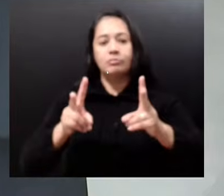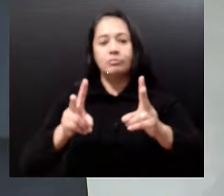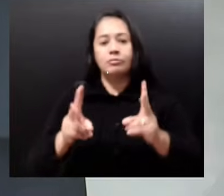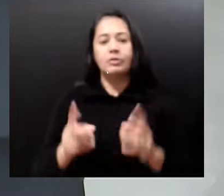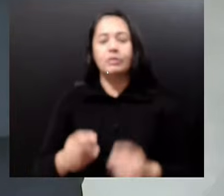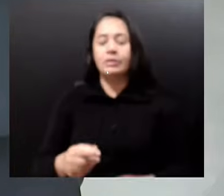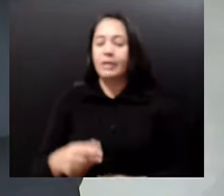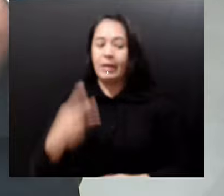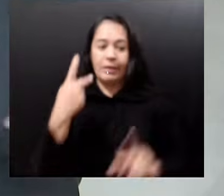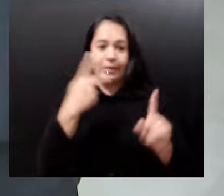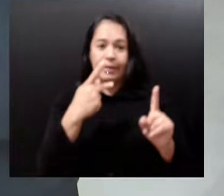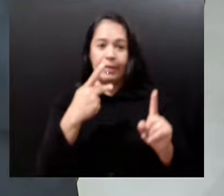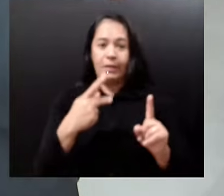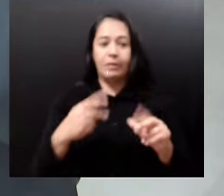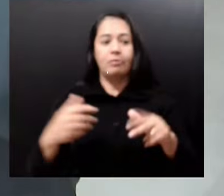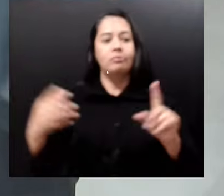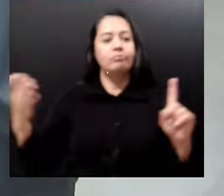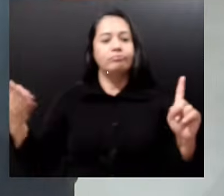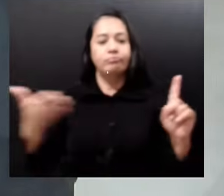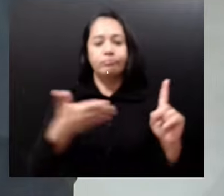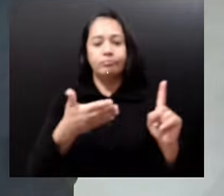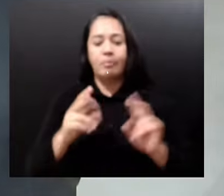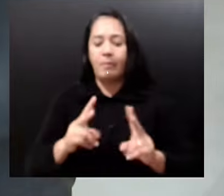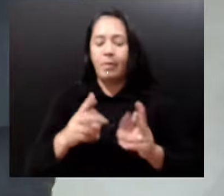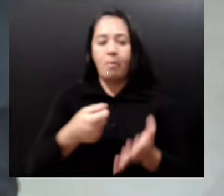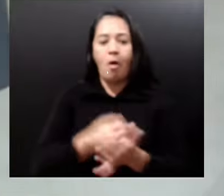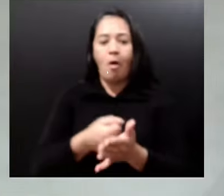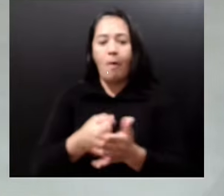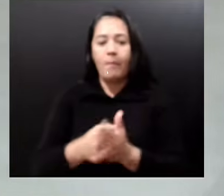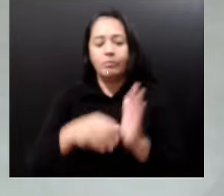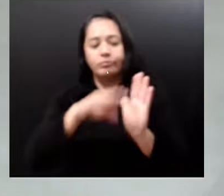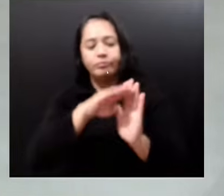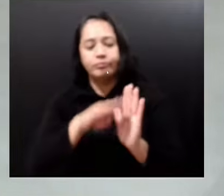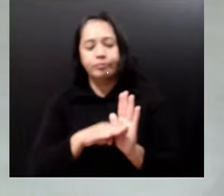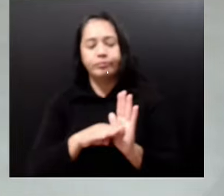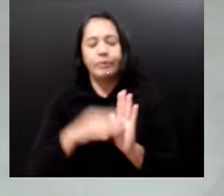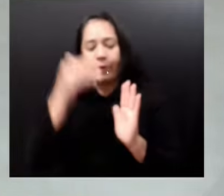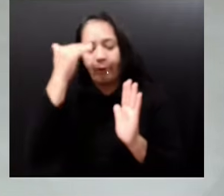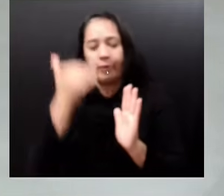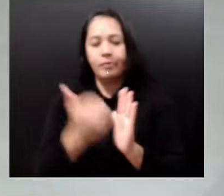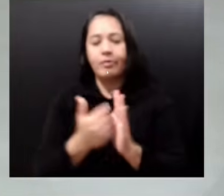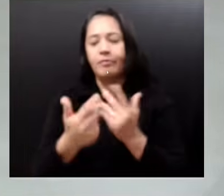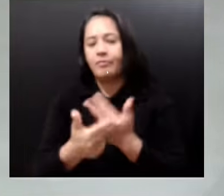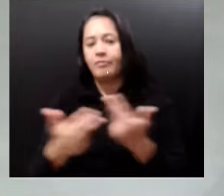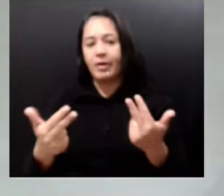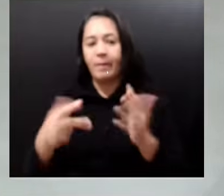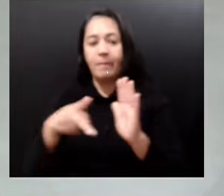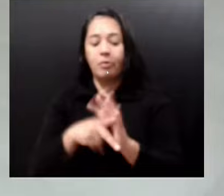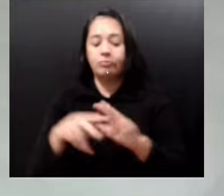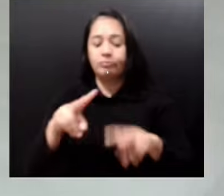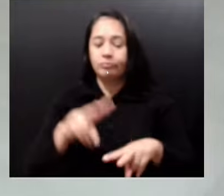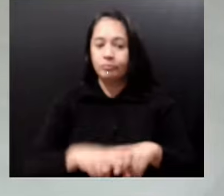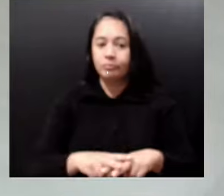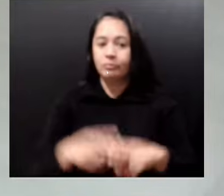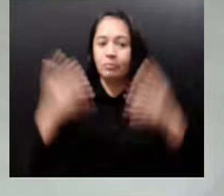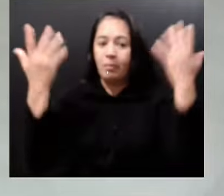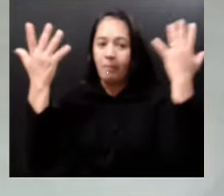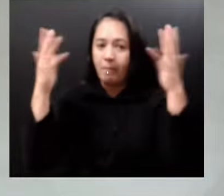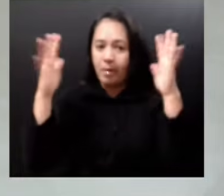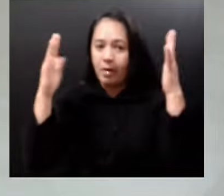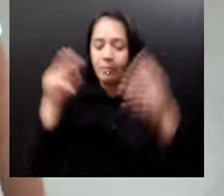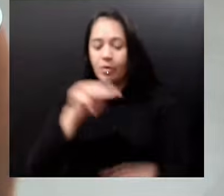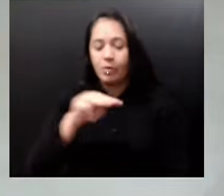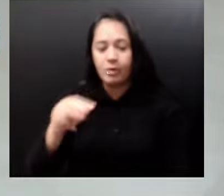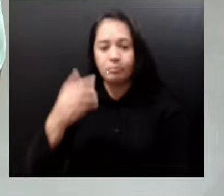réu, mesmo com a imposição de medidas cautelares diversas da prisão. Parabenizamos o ministro Alexandre de